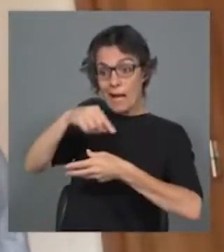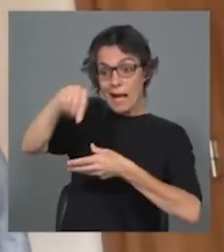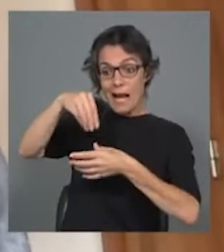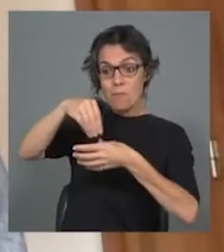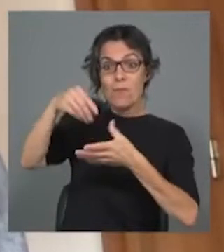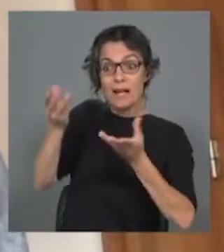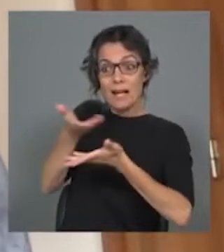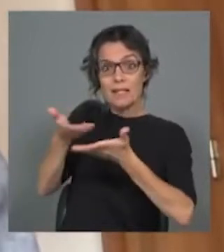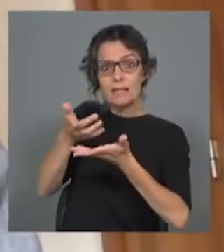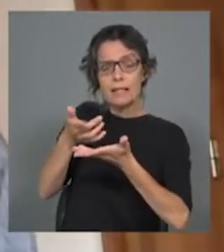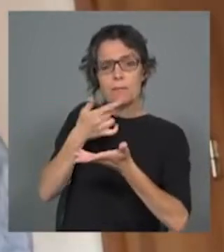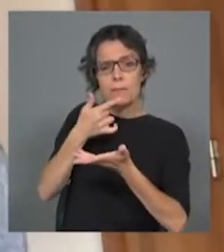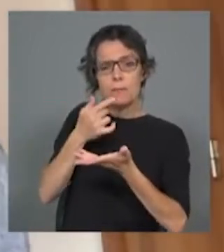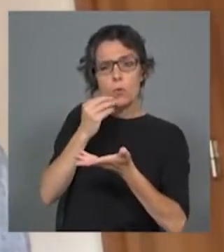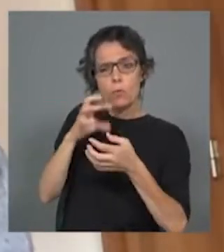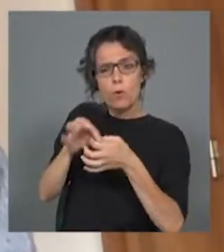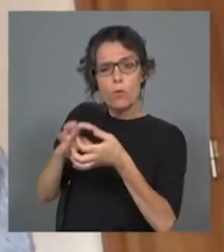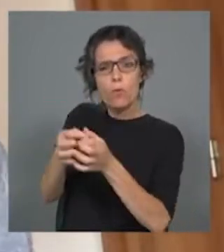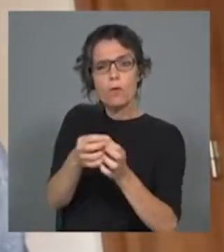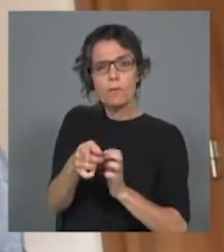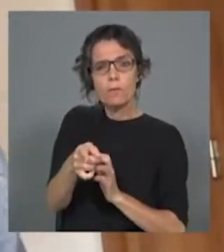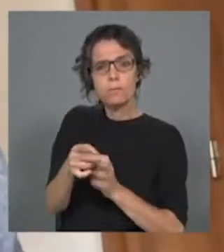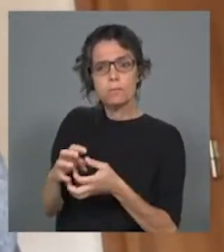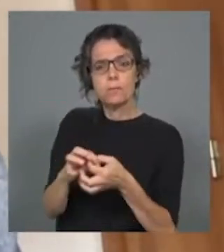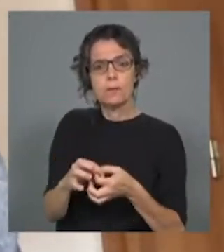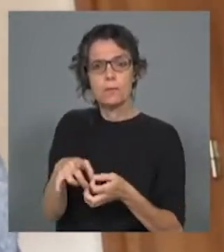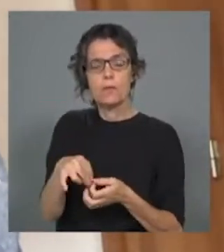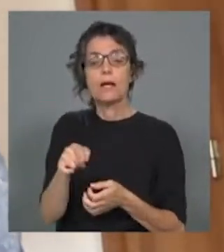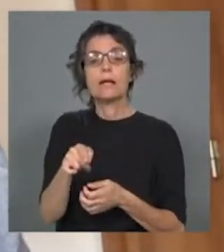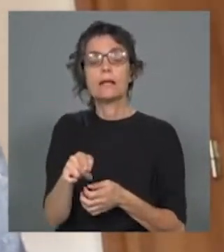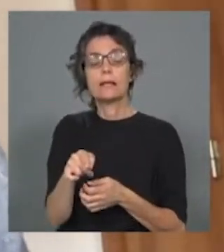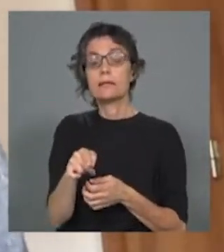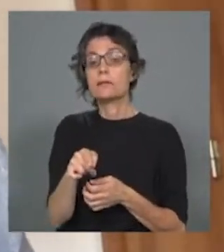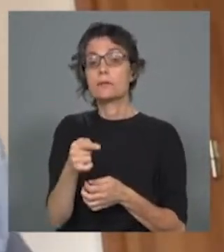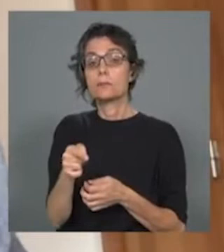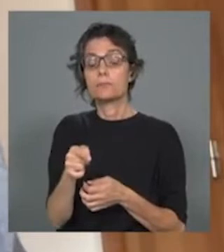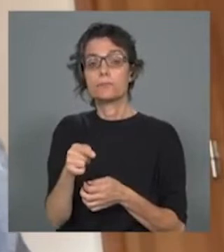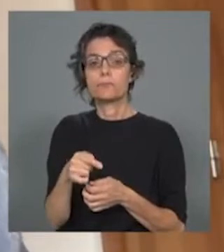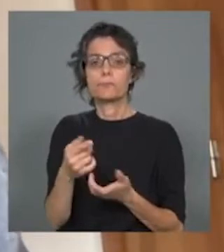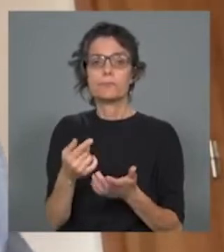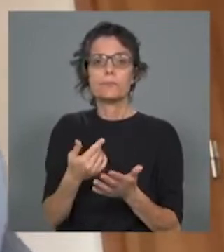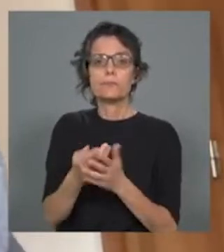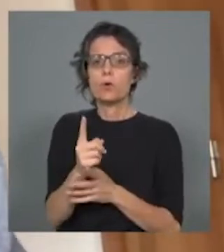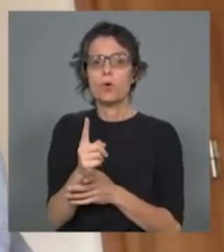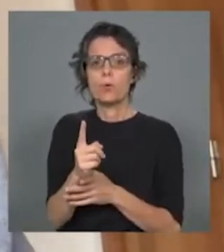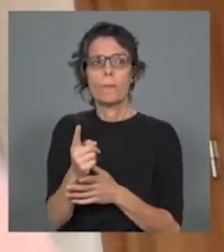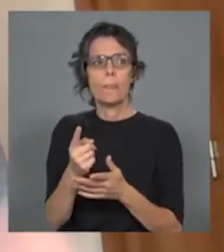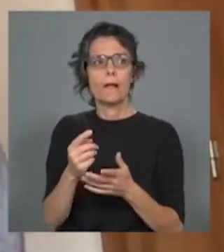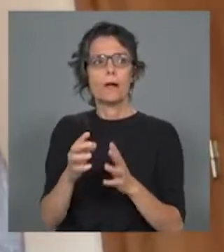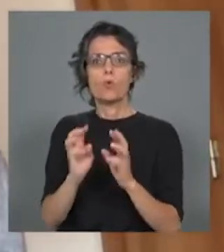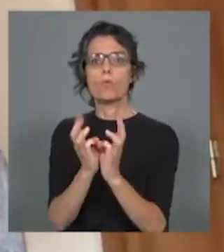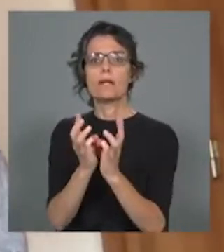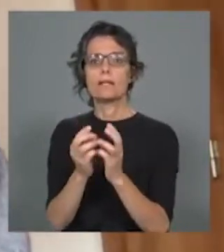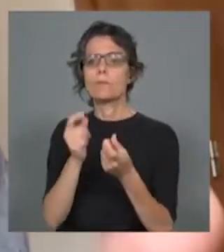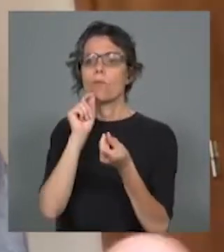preciso organizar estes tempos. E nesse sentido tem servido este propósito de ser um mecanismo de diálogo, porque o diálogo é